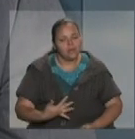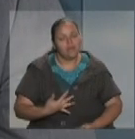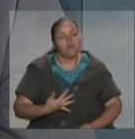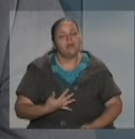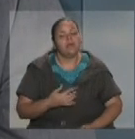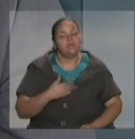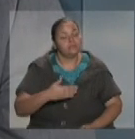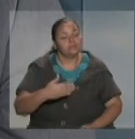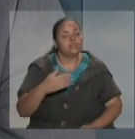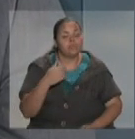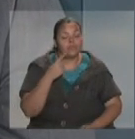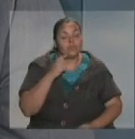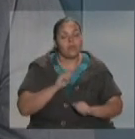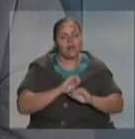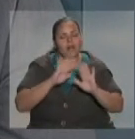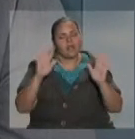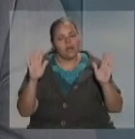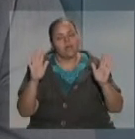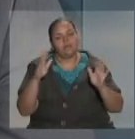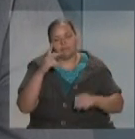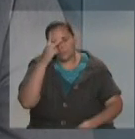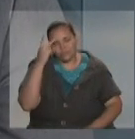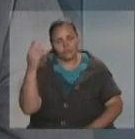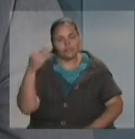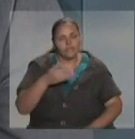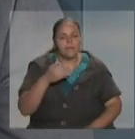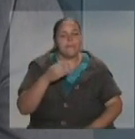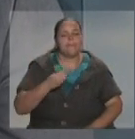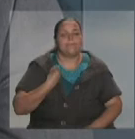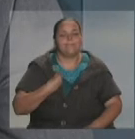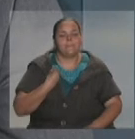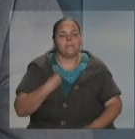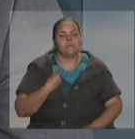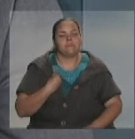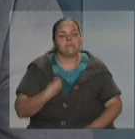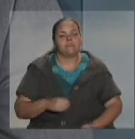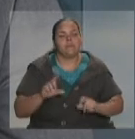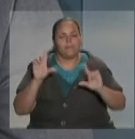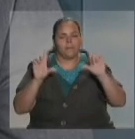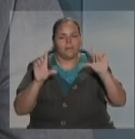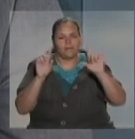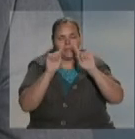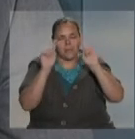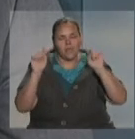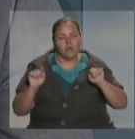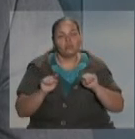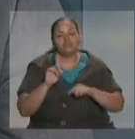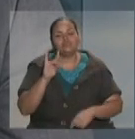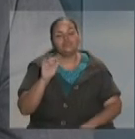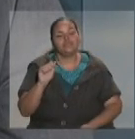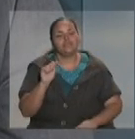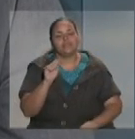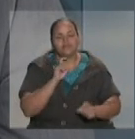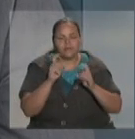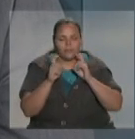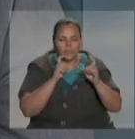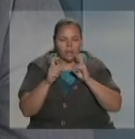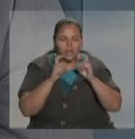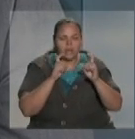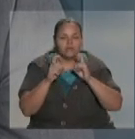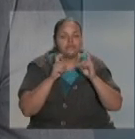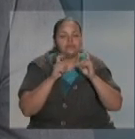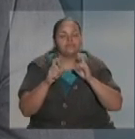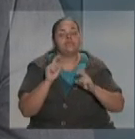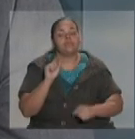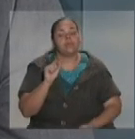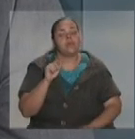disso mais adiante, mas isso ficou muito claro para os participantes do painel de debate daquele dia. Algo que também